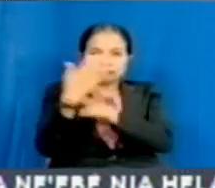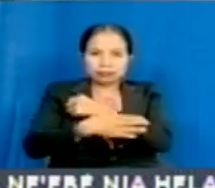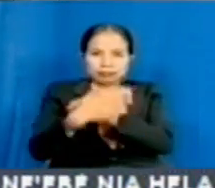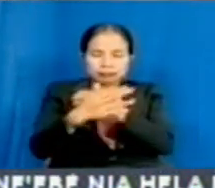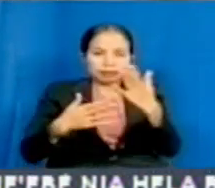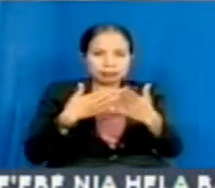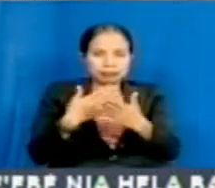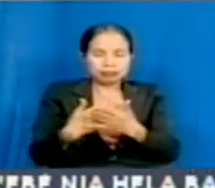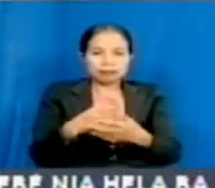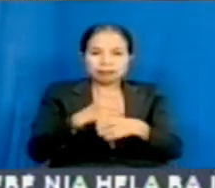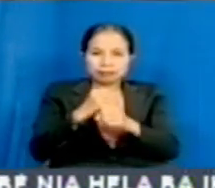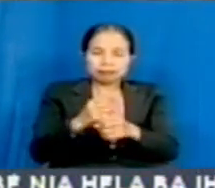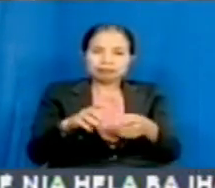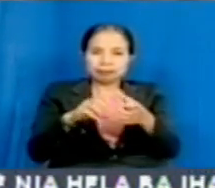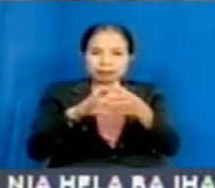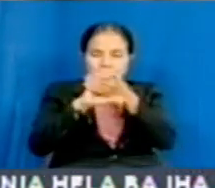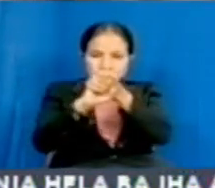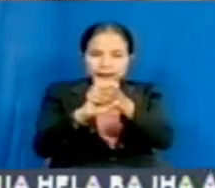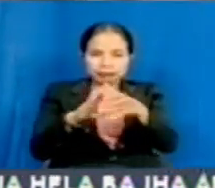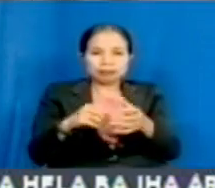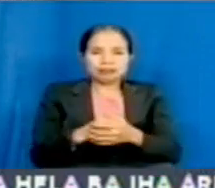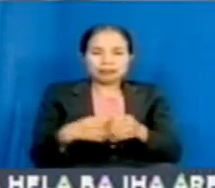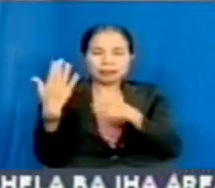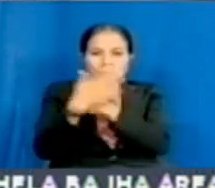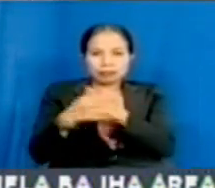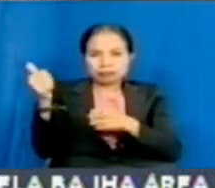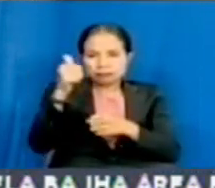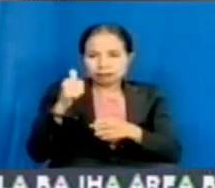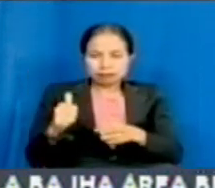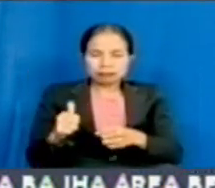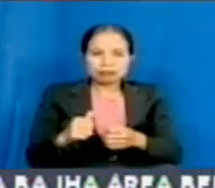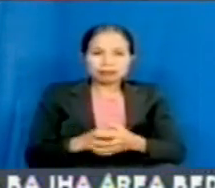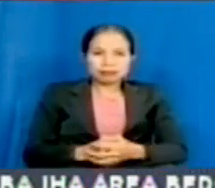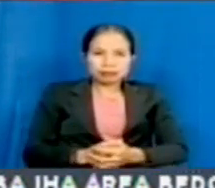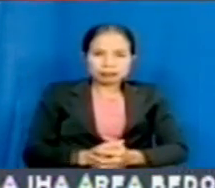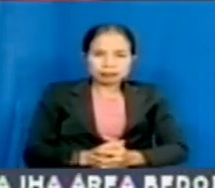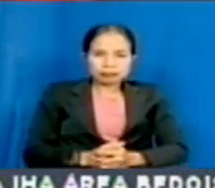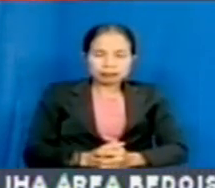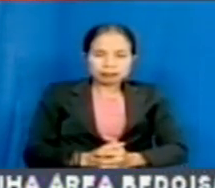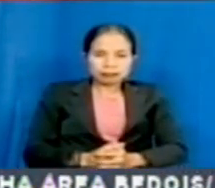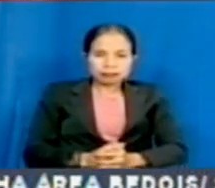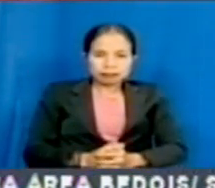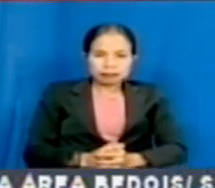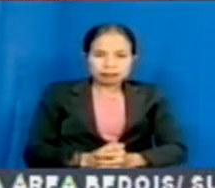sobrano, no alicerce nebe metem, e é sudoeste asiático.